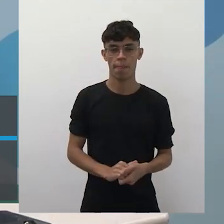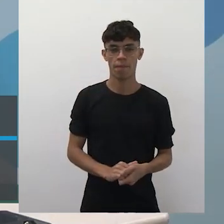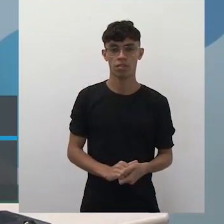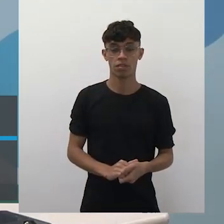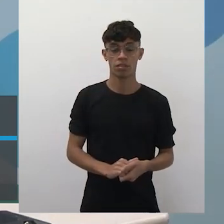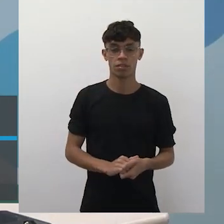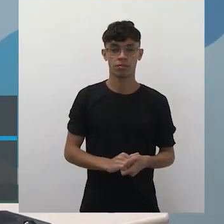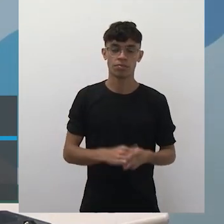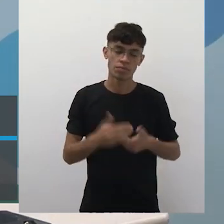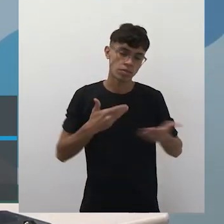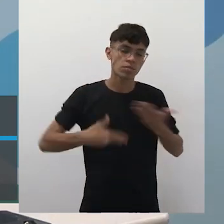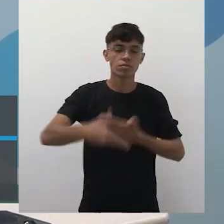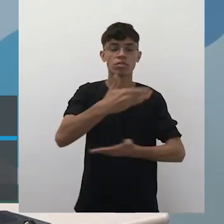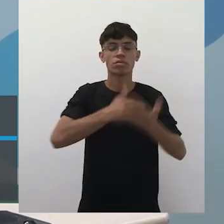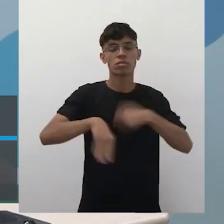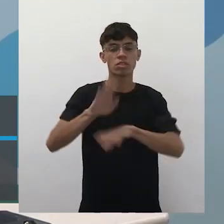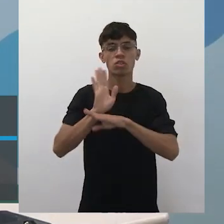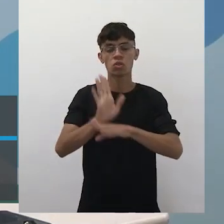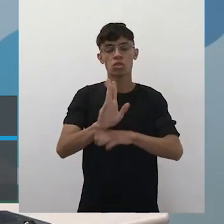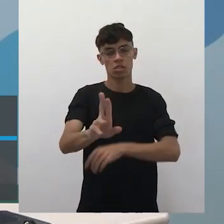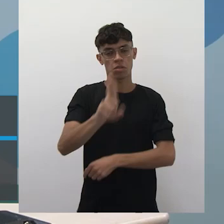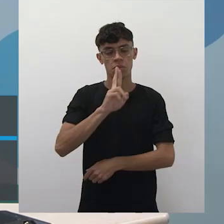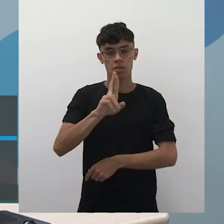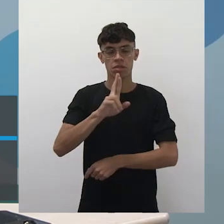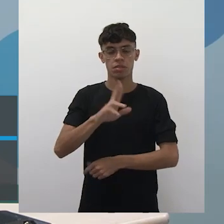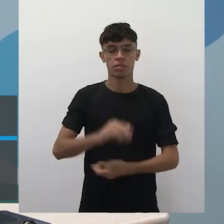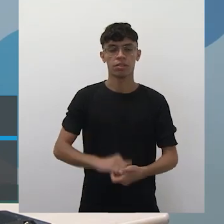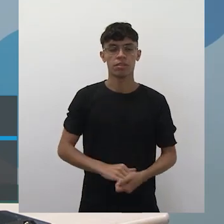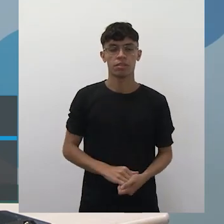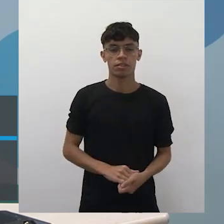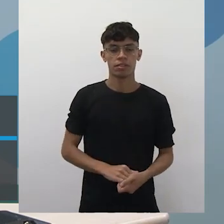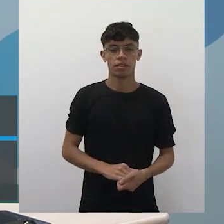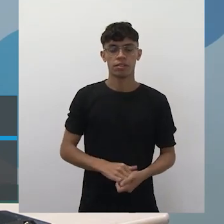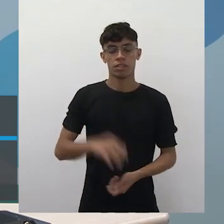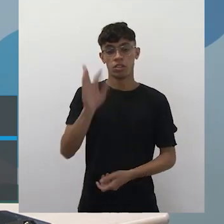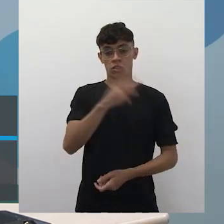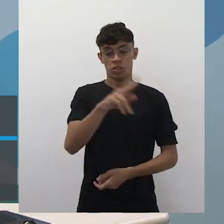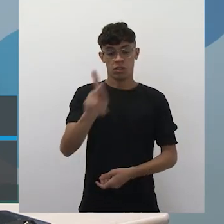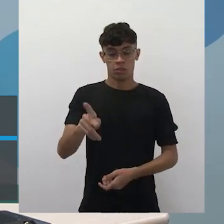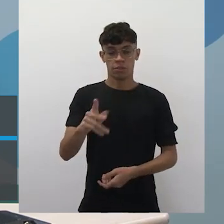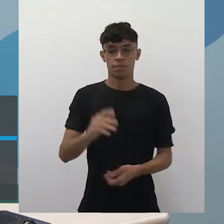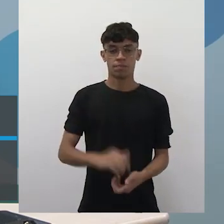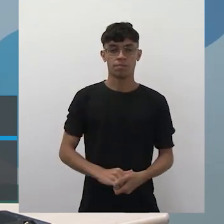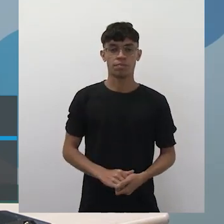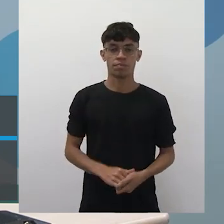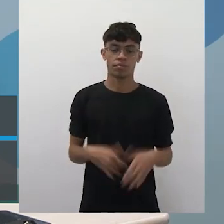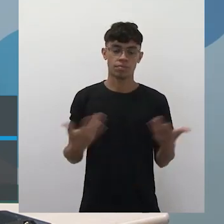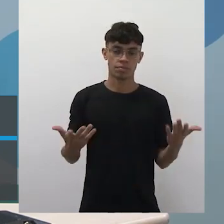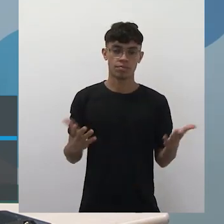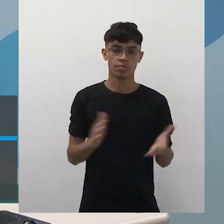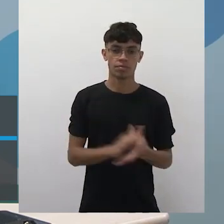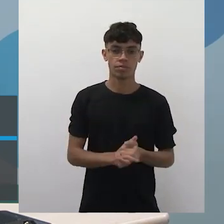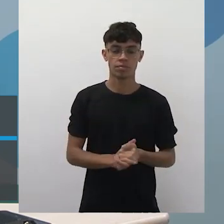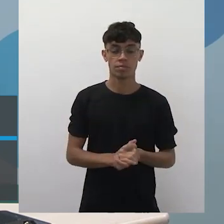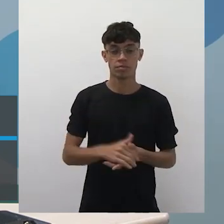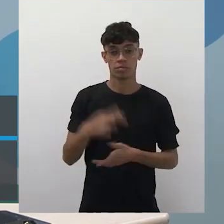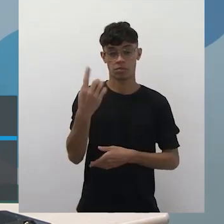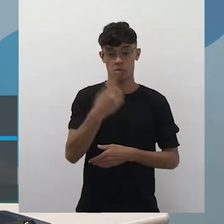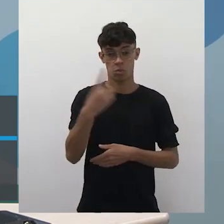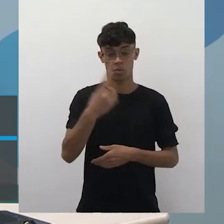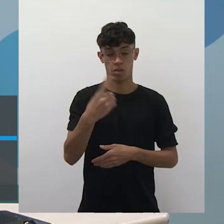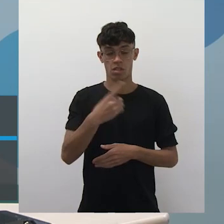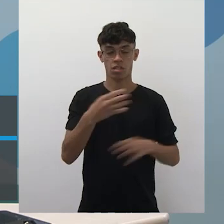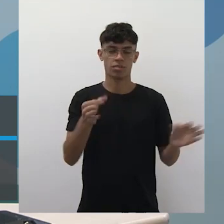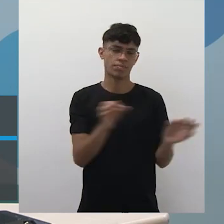trazendo as respostas dos nossos participantes, professores e professoras. Bem, fechando esse primeiro momento aqui,